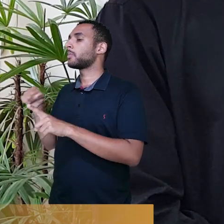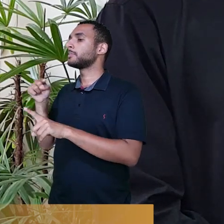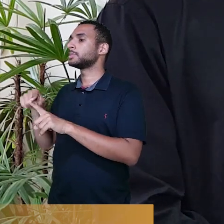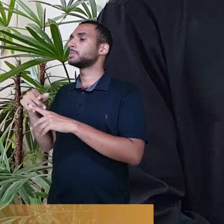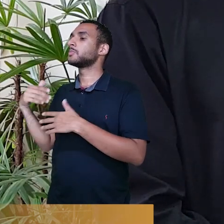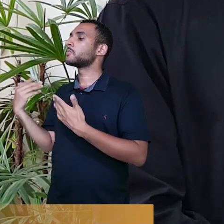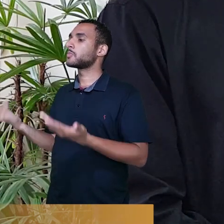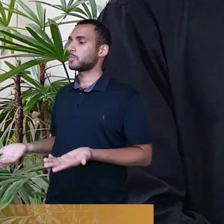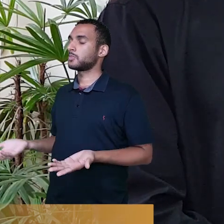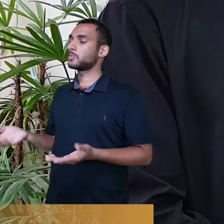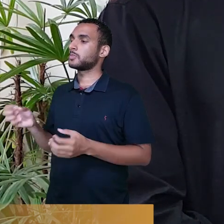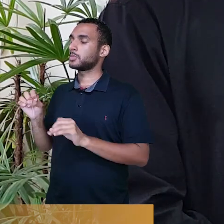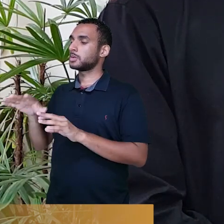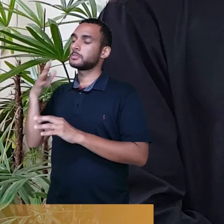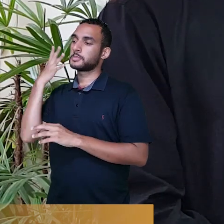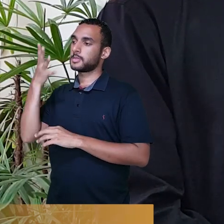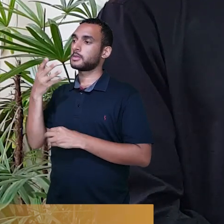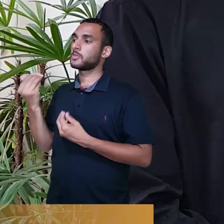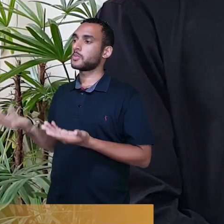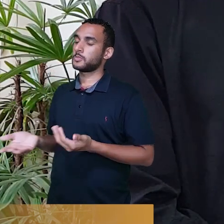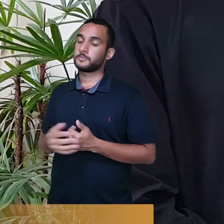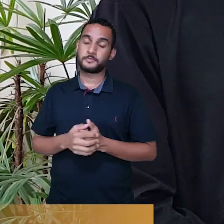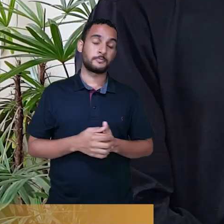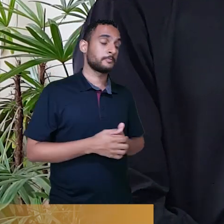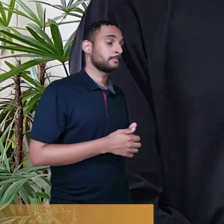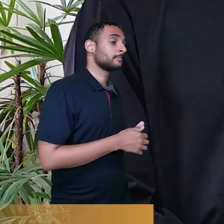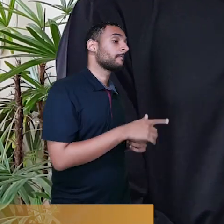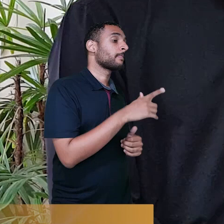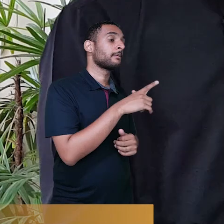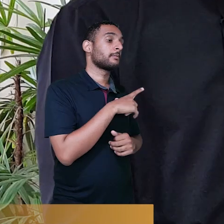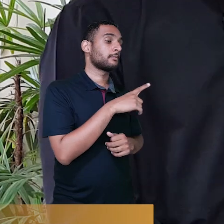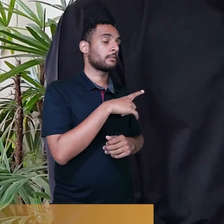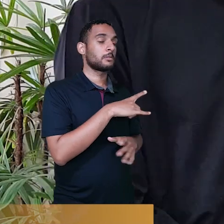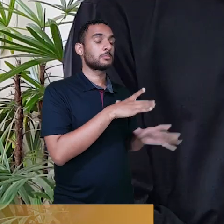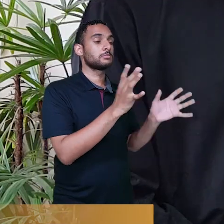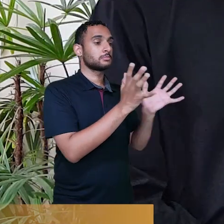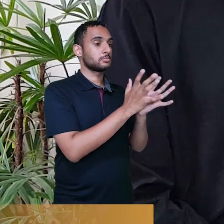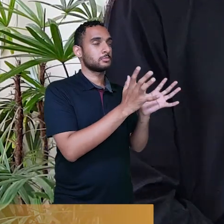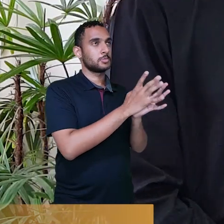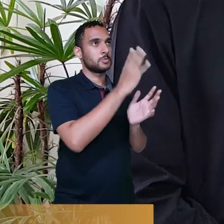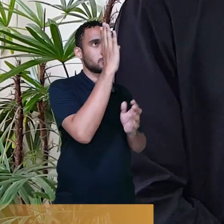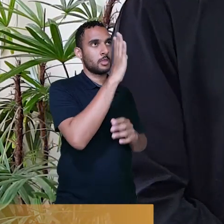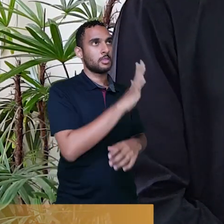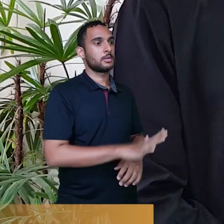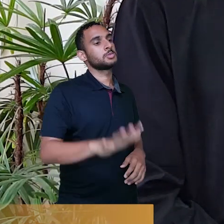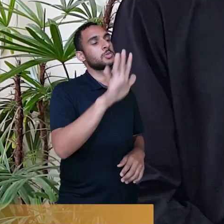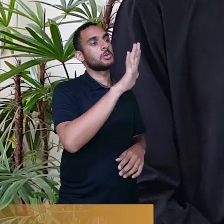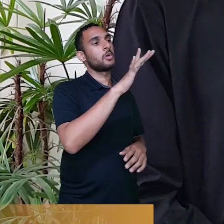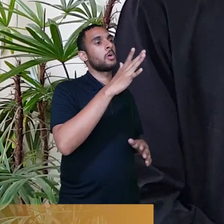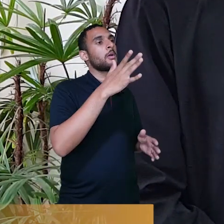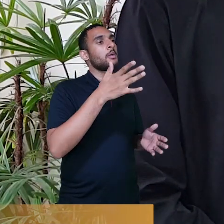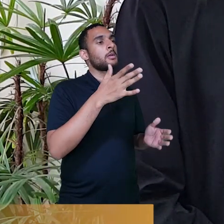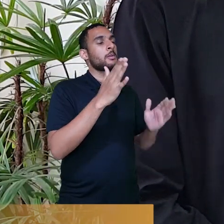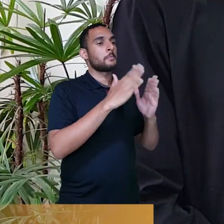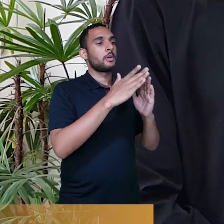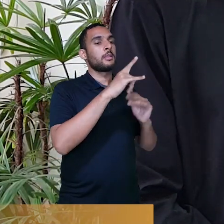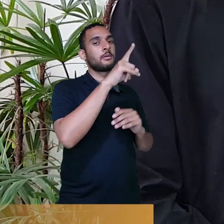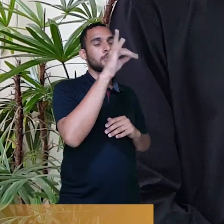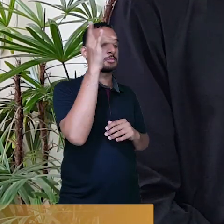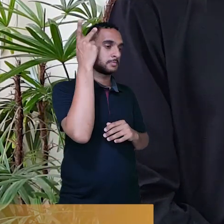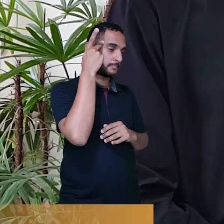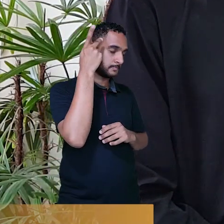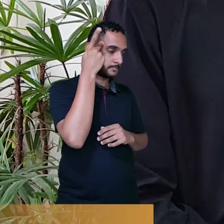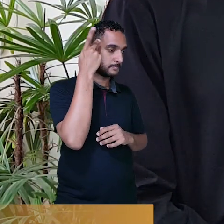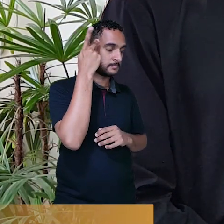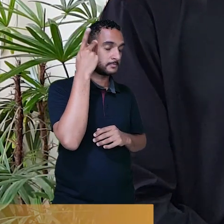e qual o intuito dessas formações têm uma uma equipe que nacional vamos dizer assim que fica em são